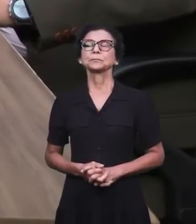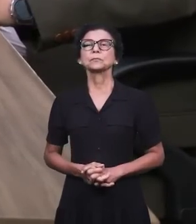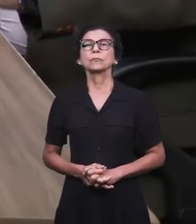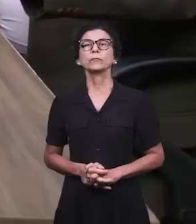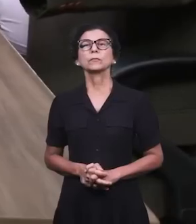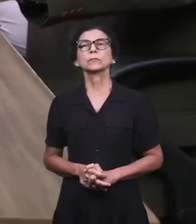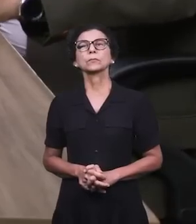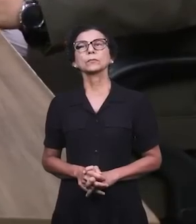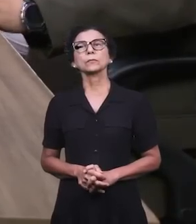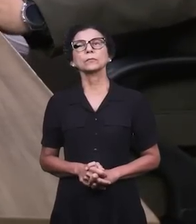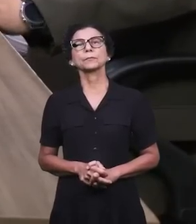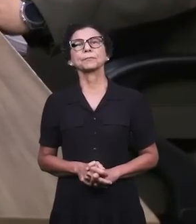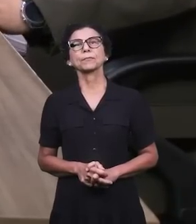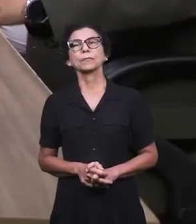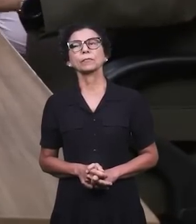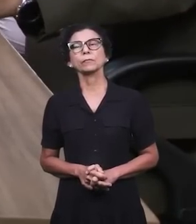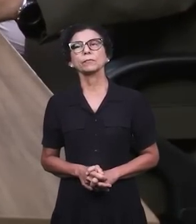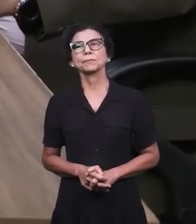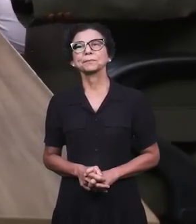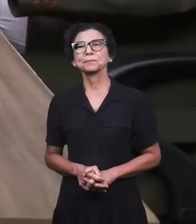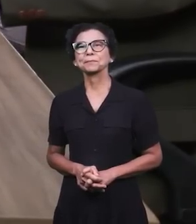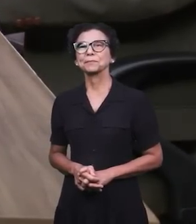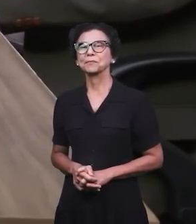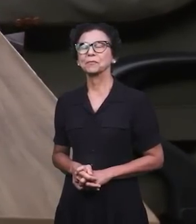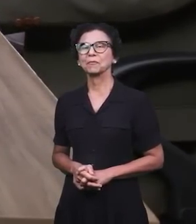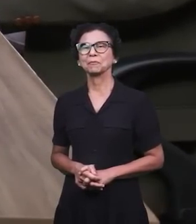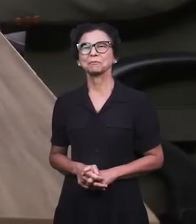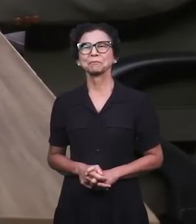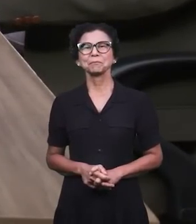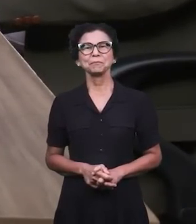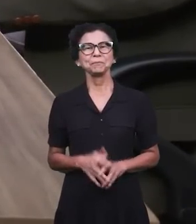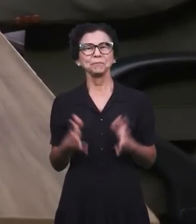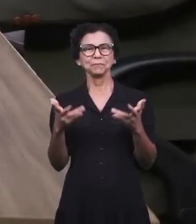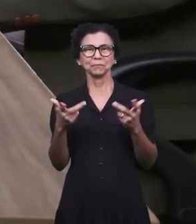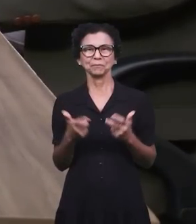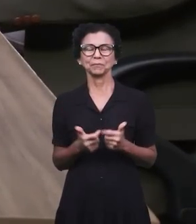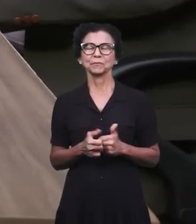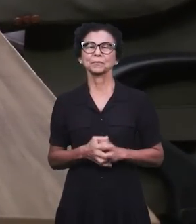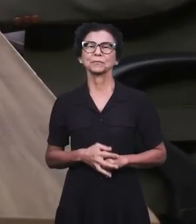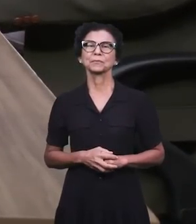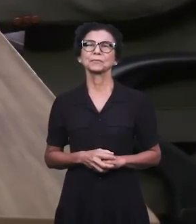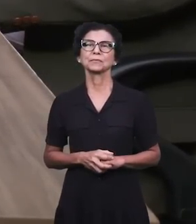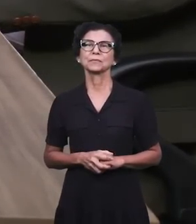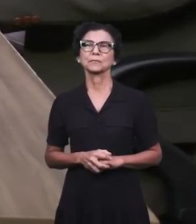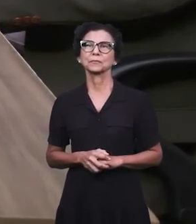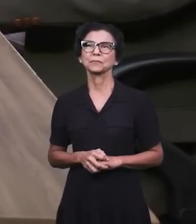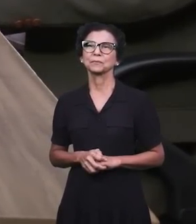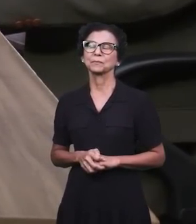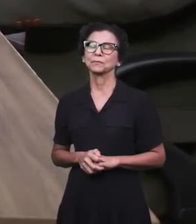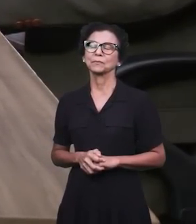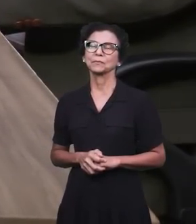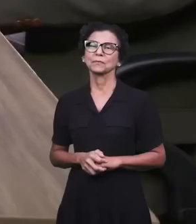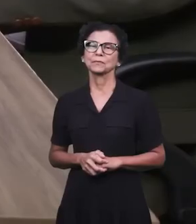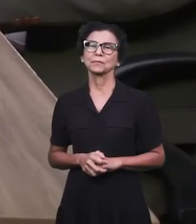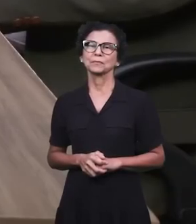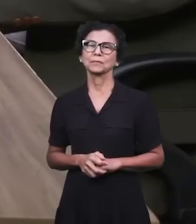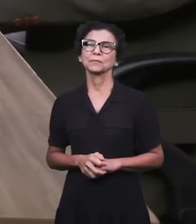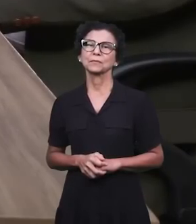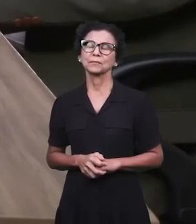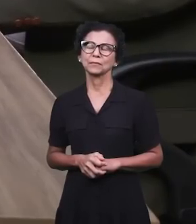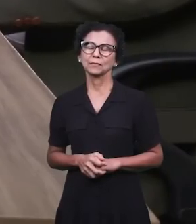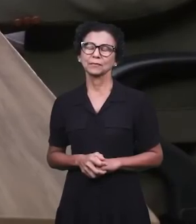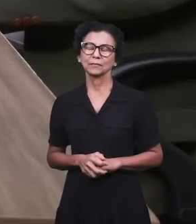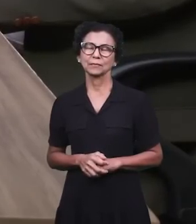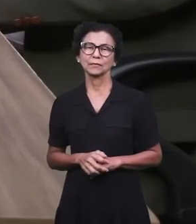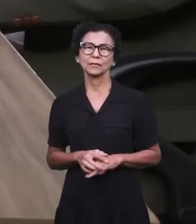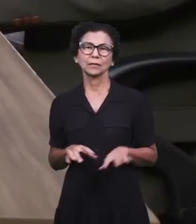servo, ora, vai acontecer isso aqui. Já previne. Já previne. E aí, isso é maravilhoso. a preventiva, a gente também pode executar,